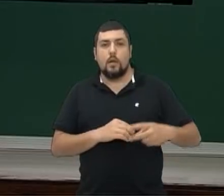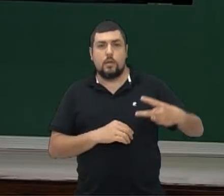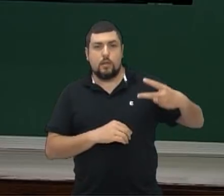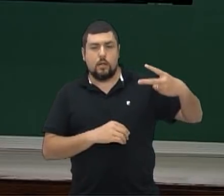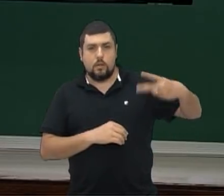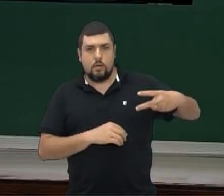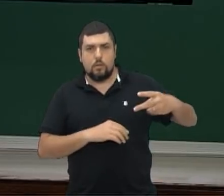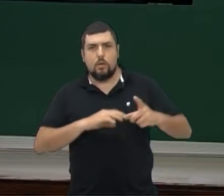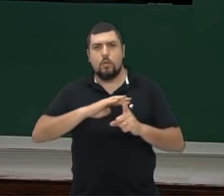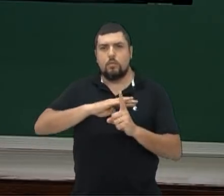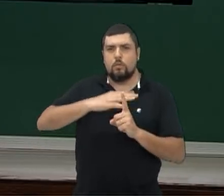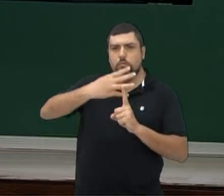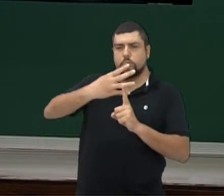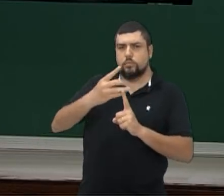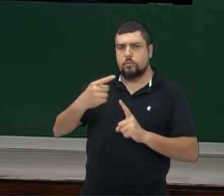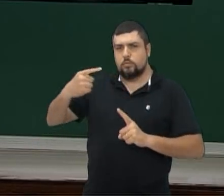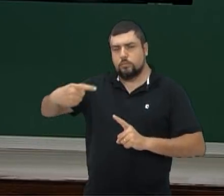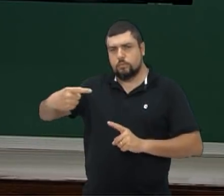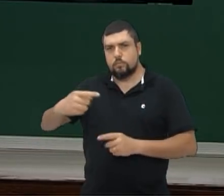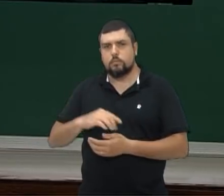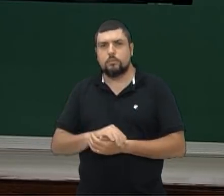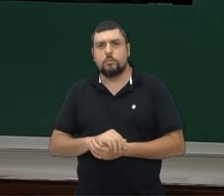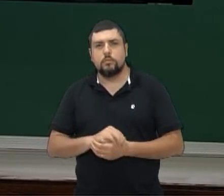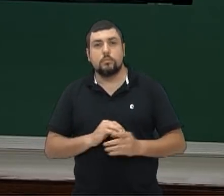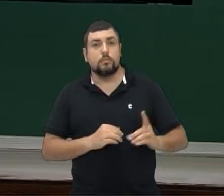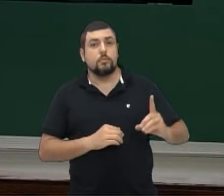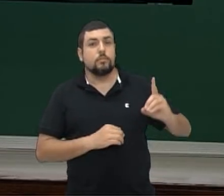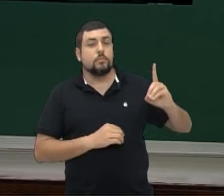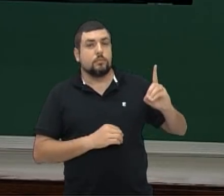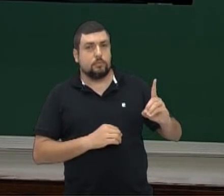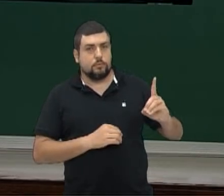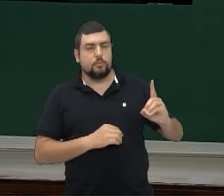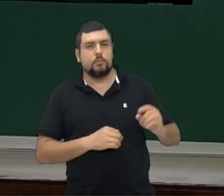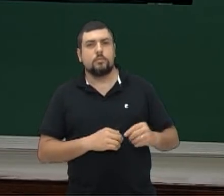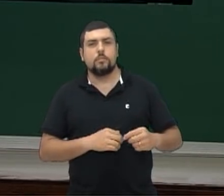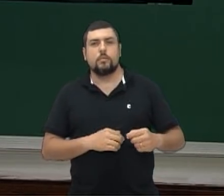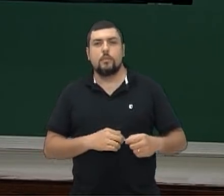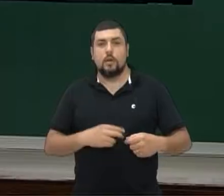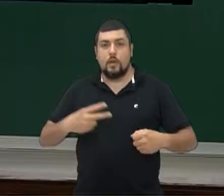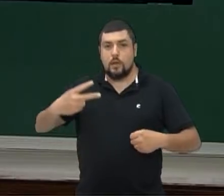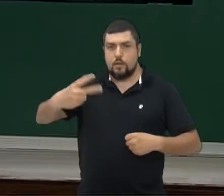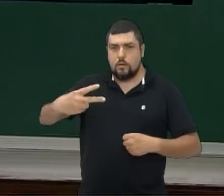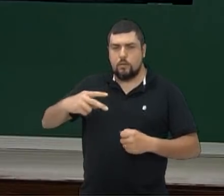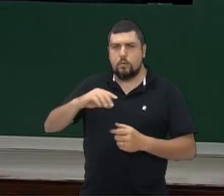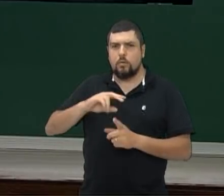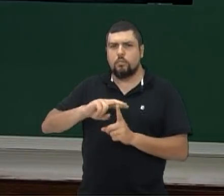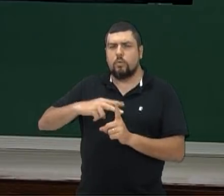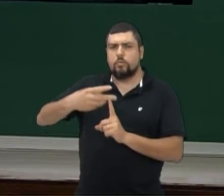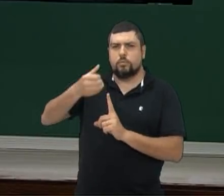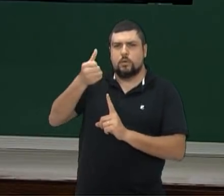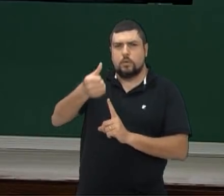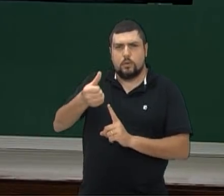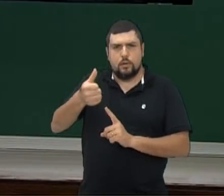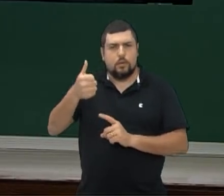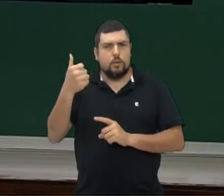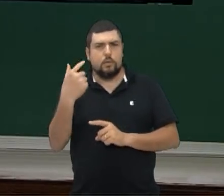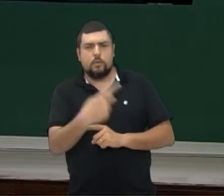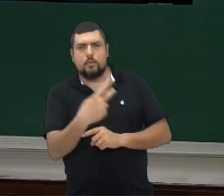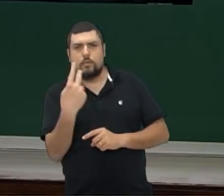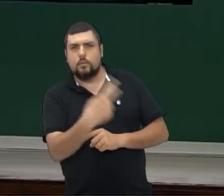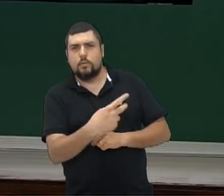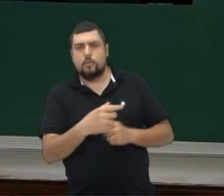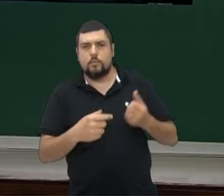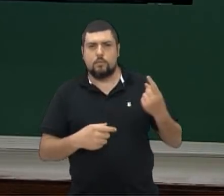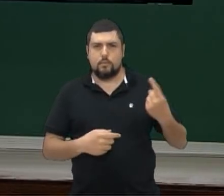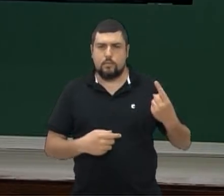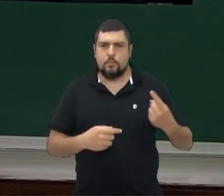4 vezes a área da figura 1. E a letra D, a área da figura 2 é 6 vezes a área da figura 1. Então, visualmente,